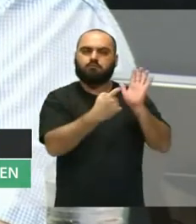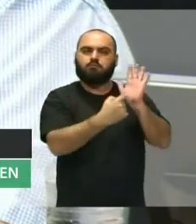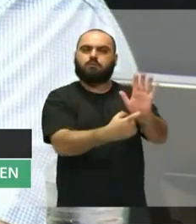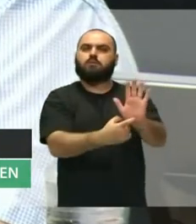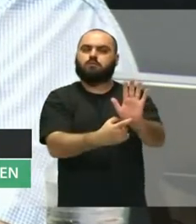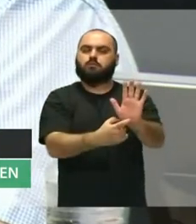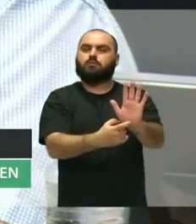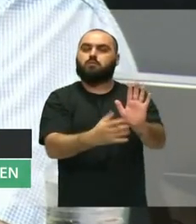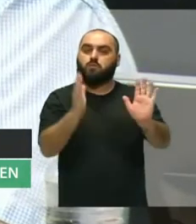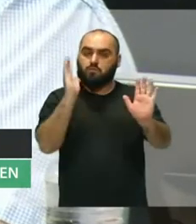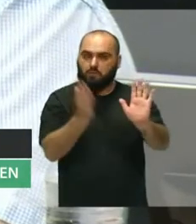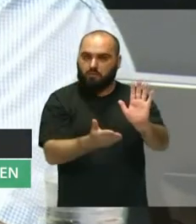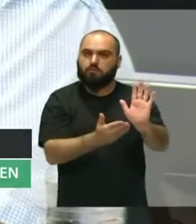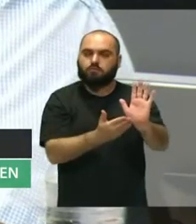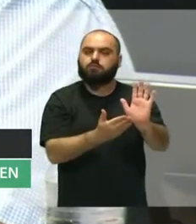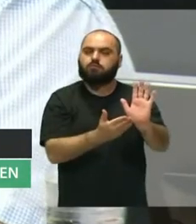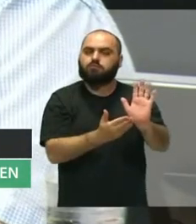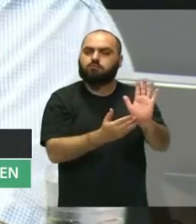eles serão